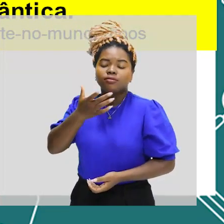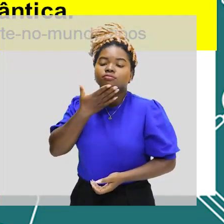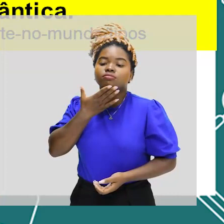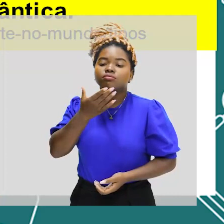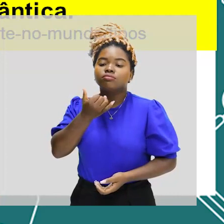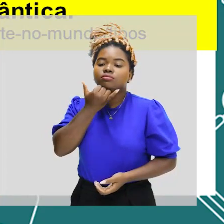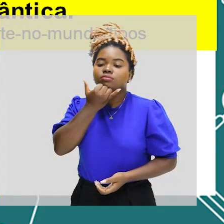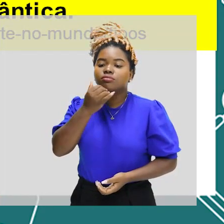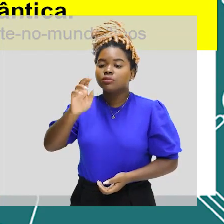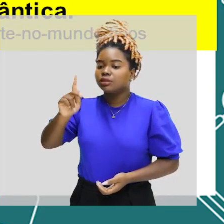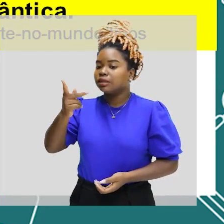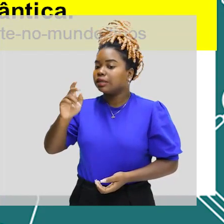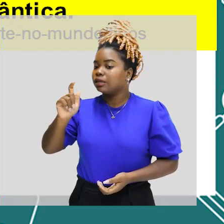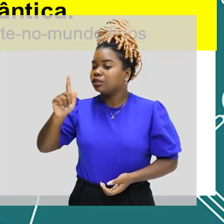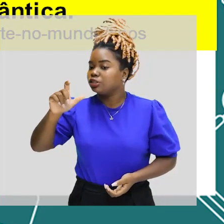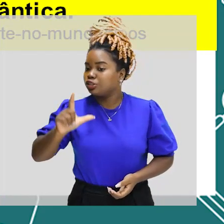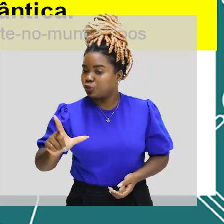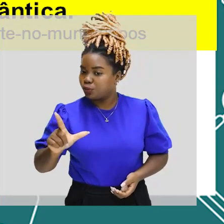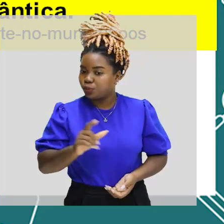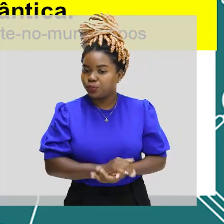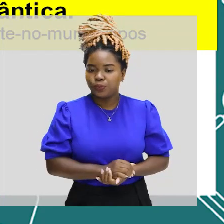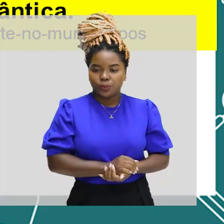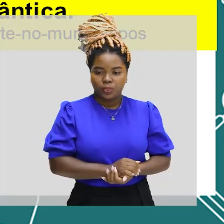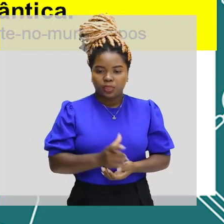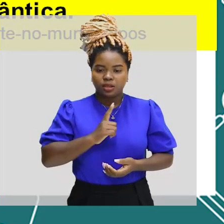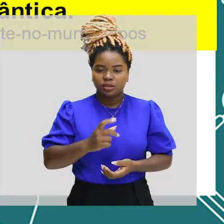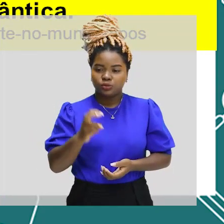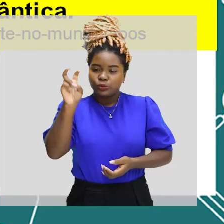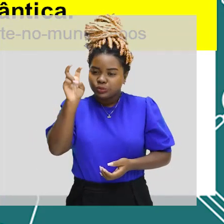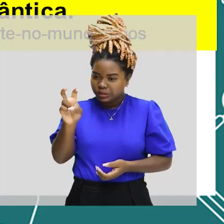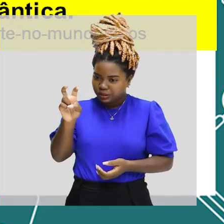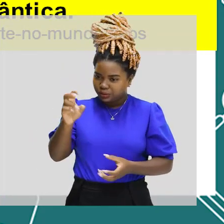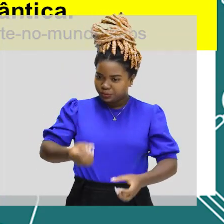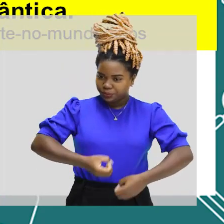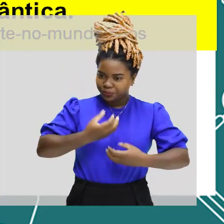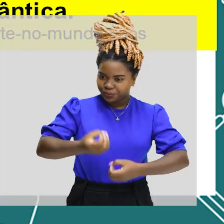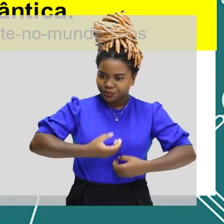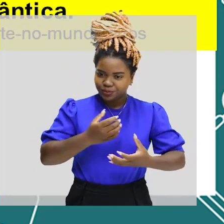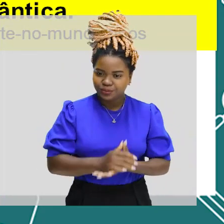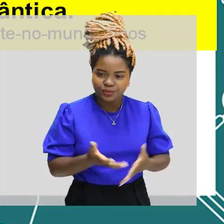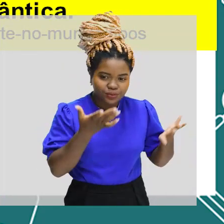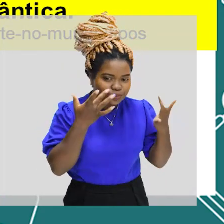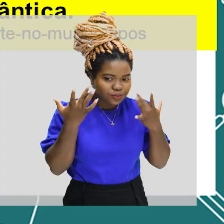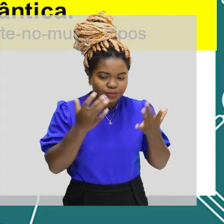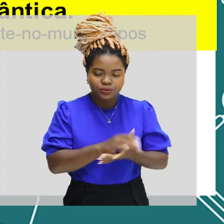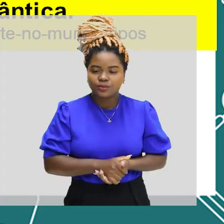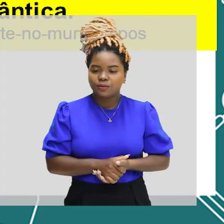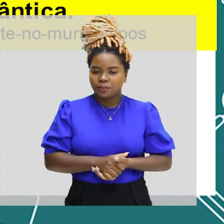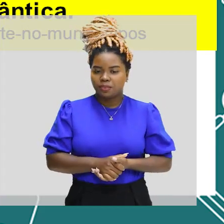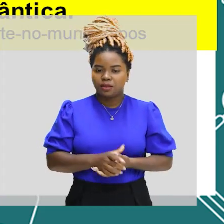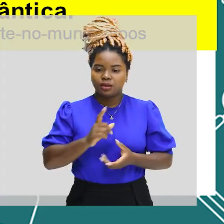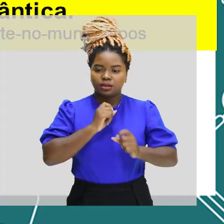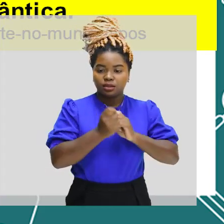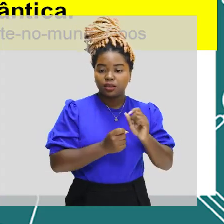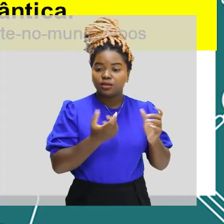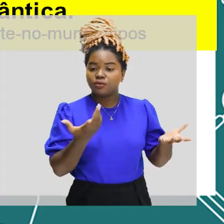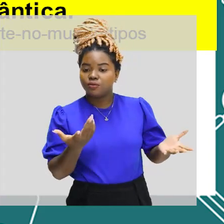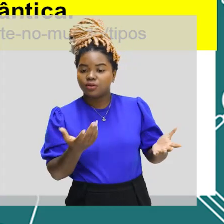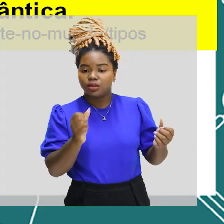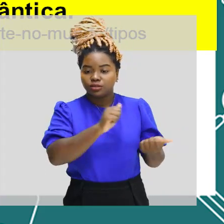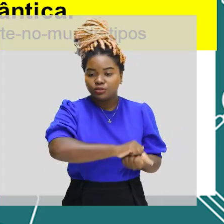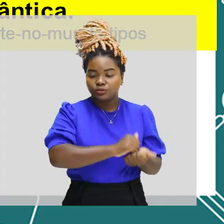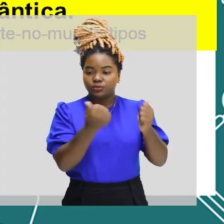com 5 formas de expressões artísticas que já se propunham a substituir as